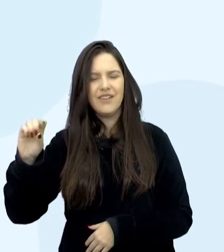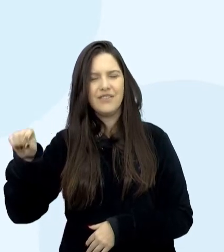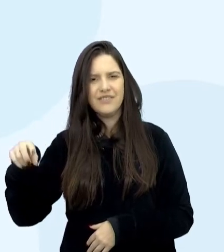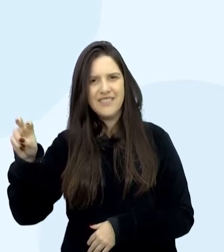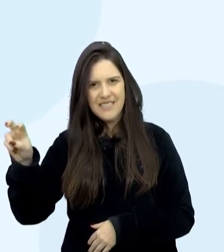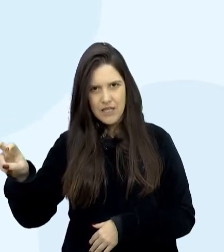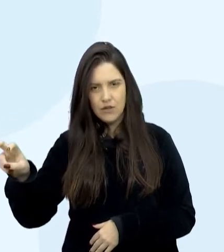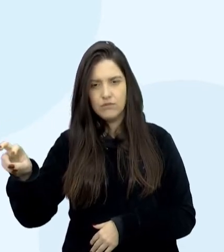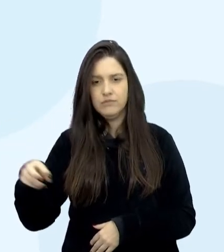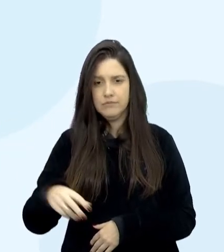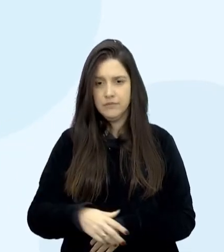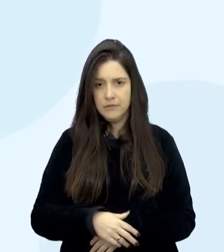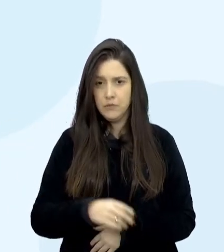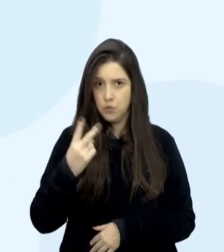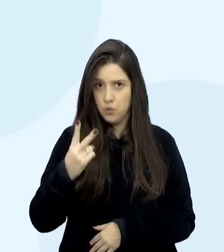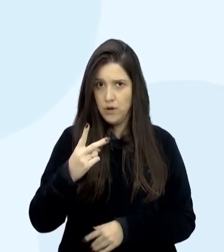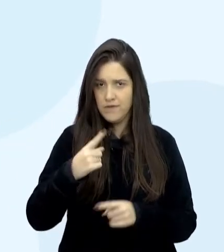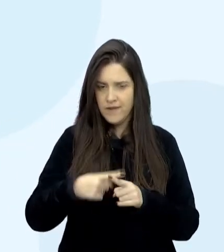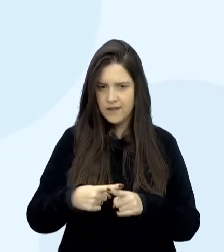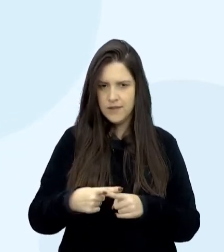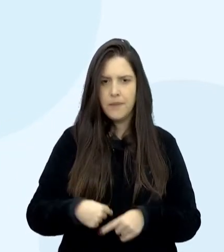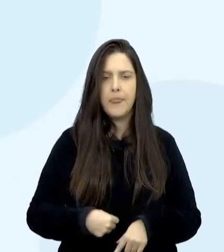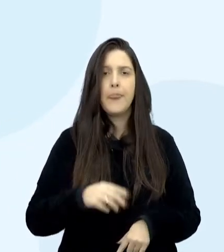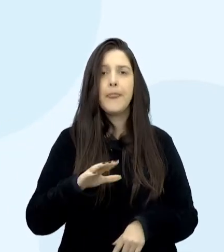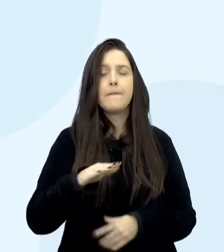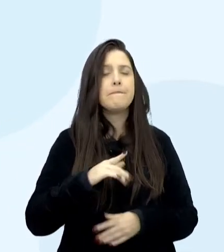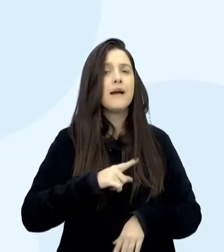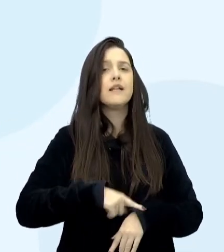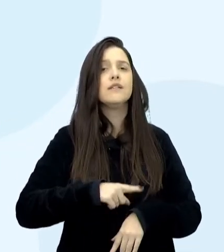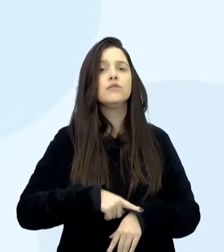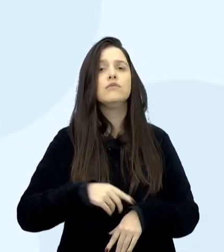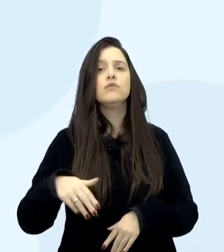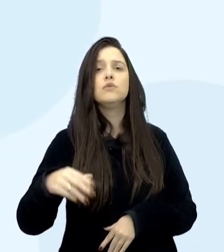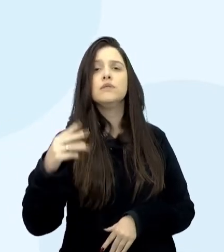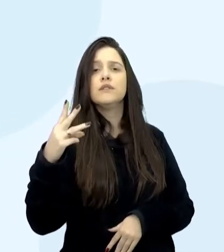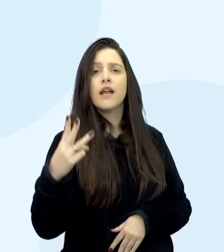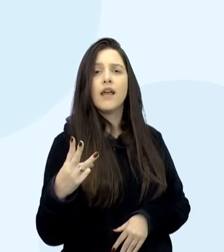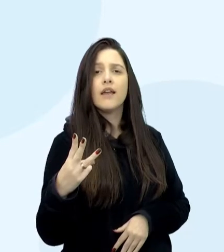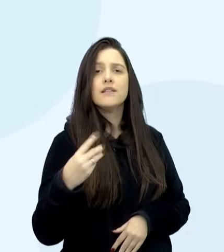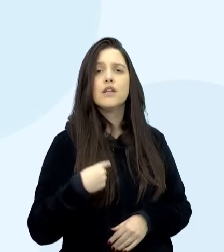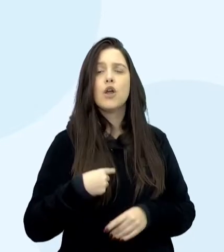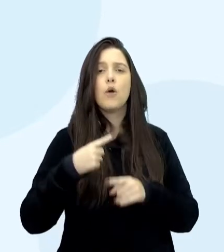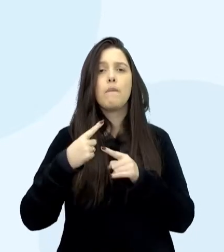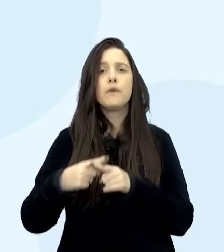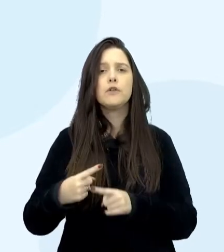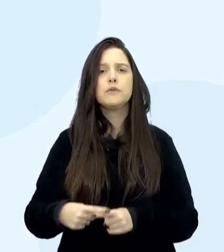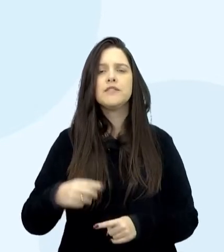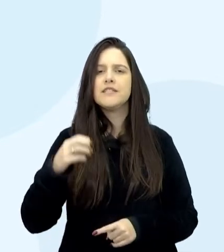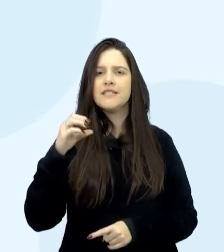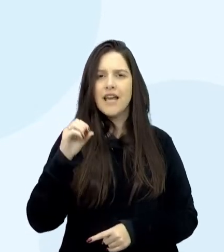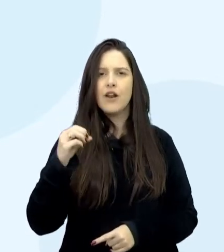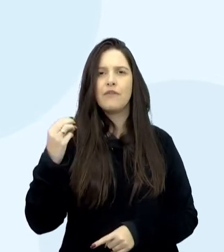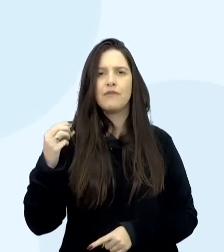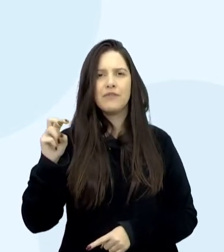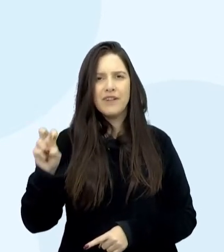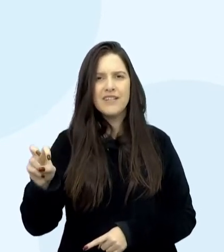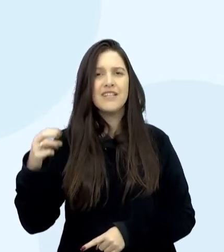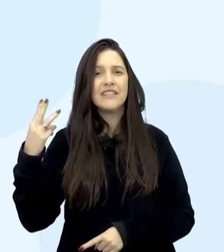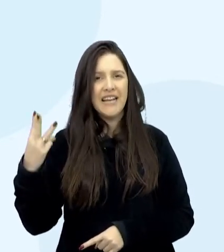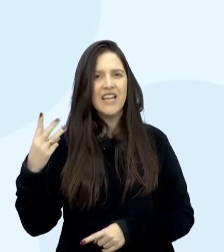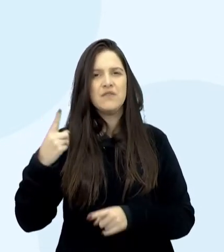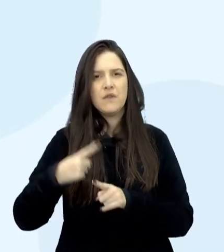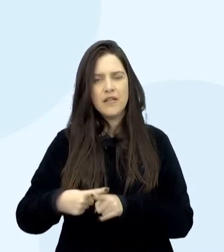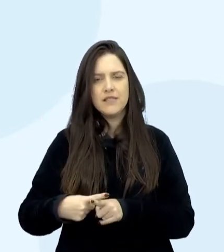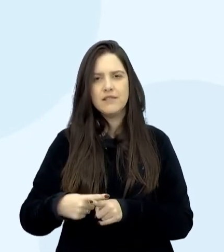por 0,05. Passados 3 vezes, eu multipliquei 0,5 por ele mesmo 3